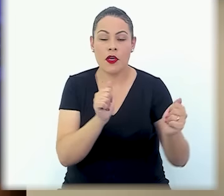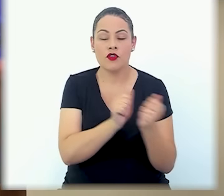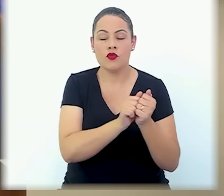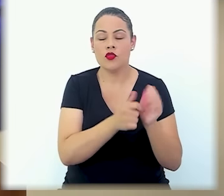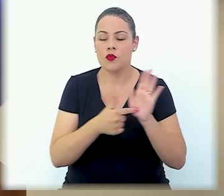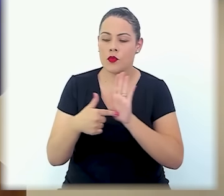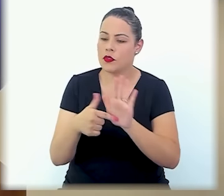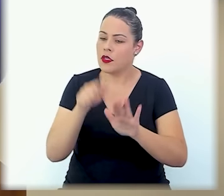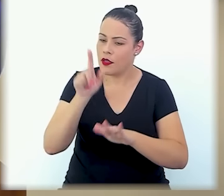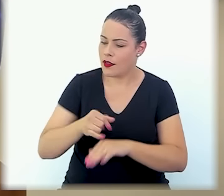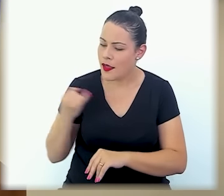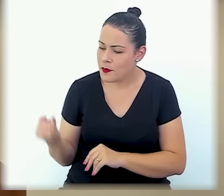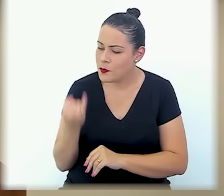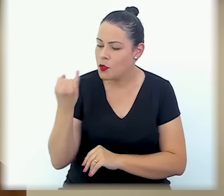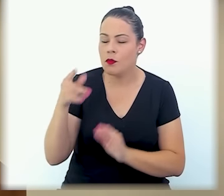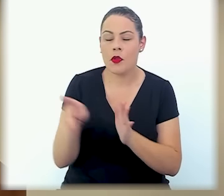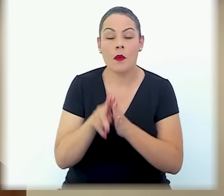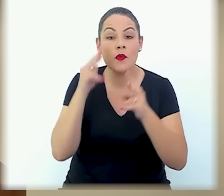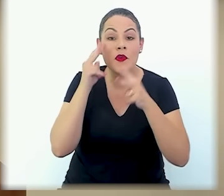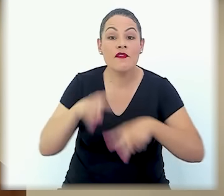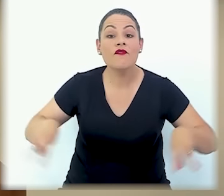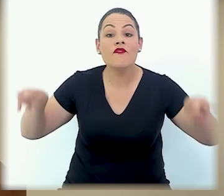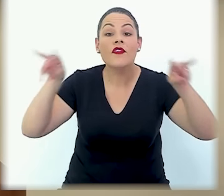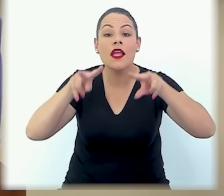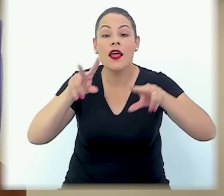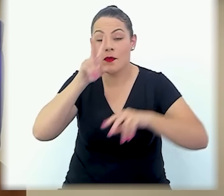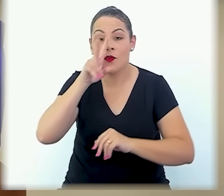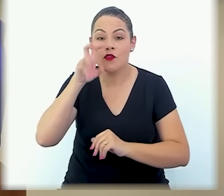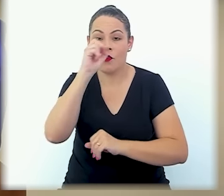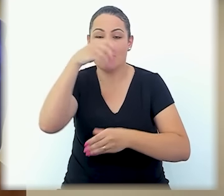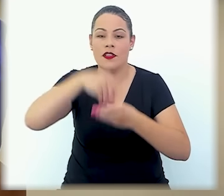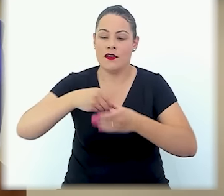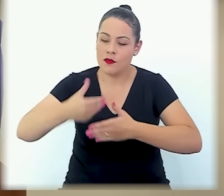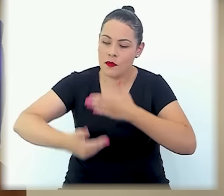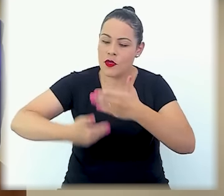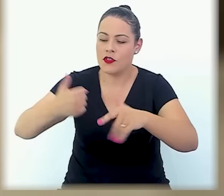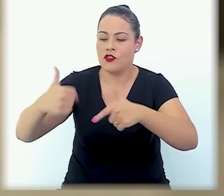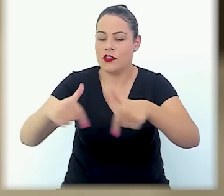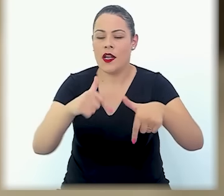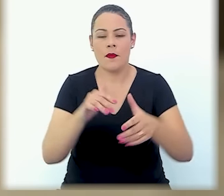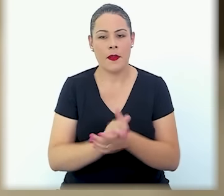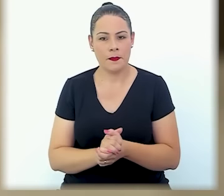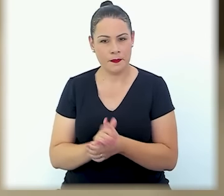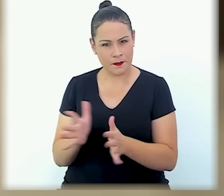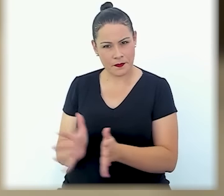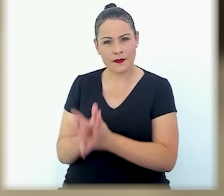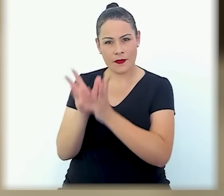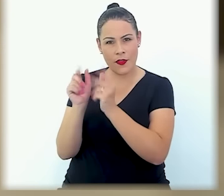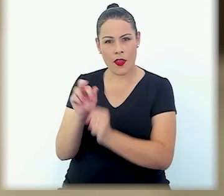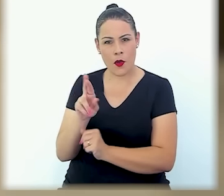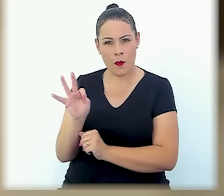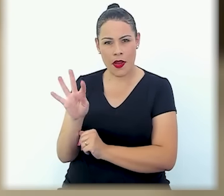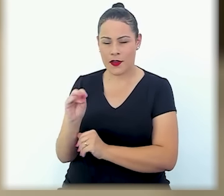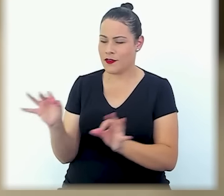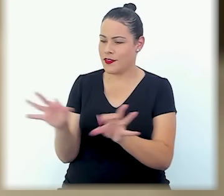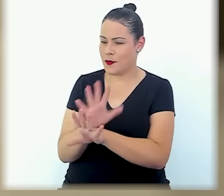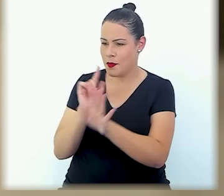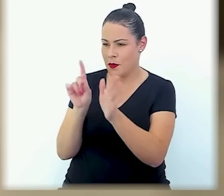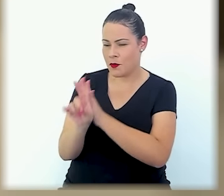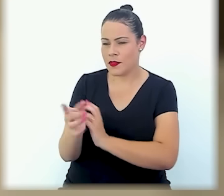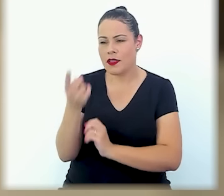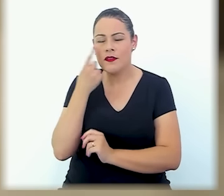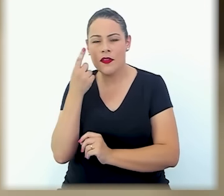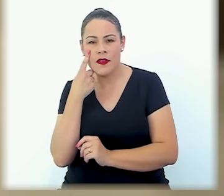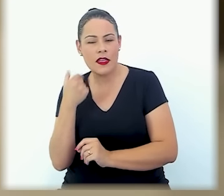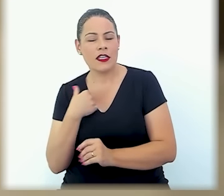como processos essenciais e visíveis dentro desse processo de trabalho. Maravilha. Roberto, finalizei minhas perguntas, queria